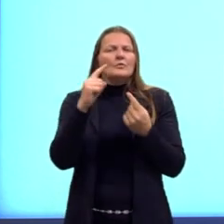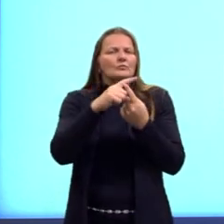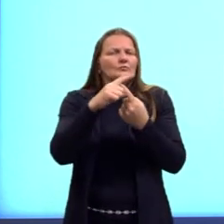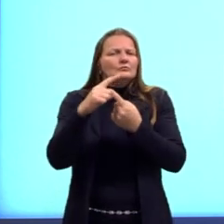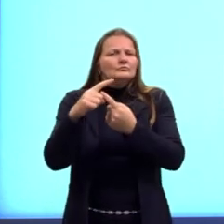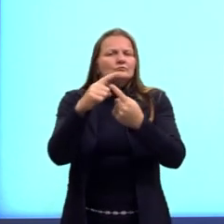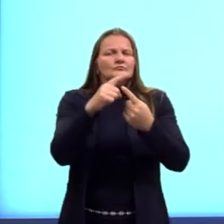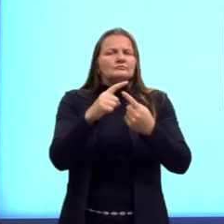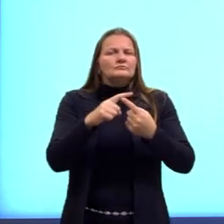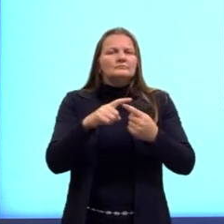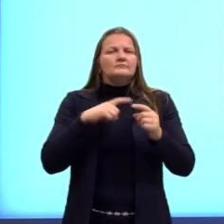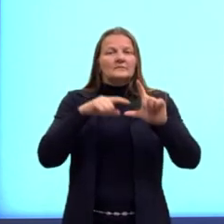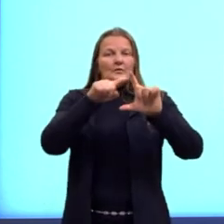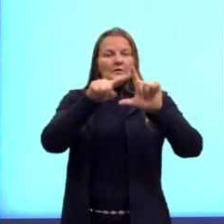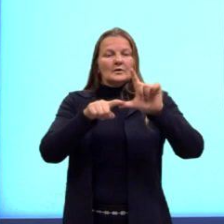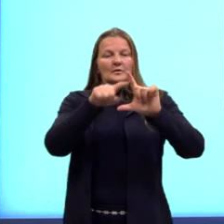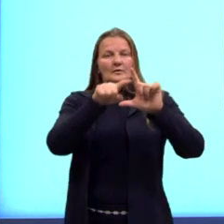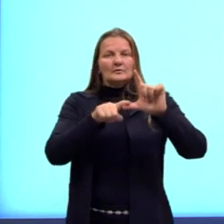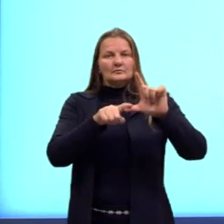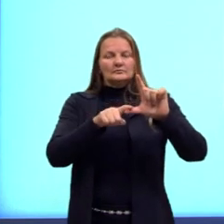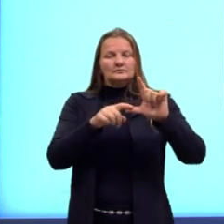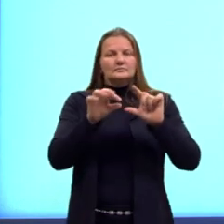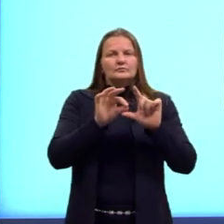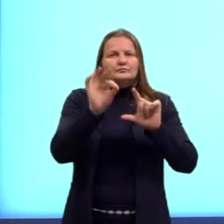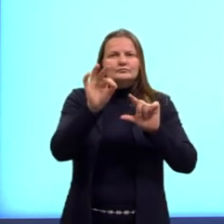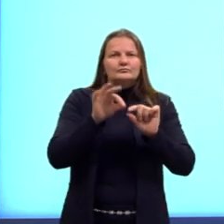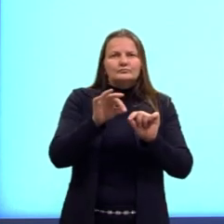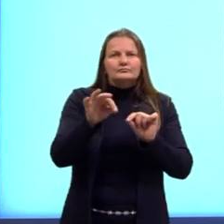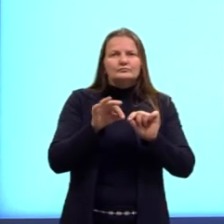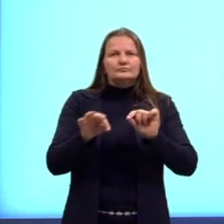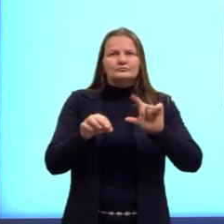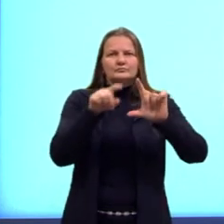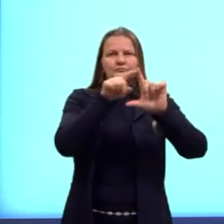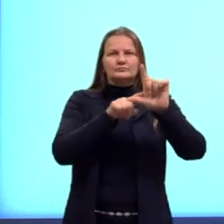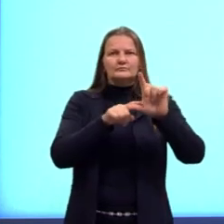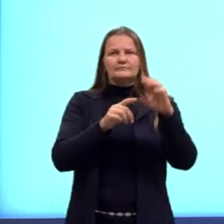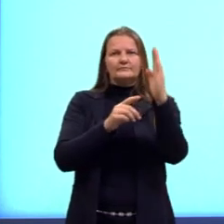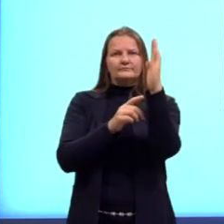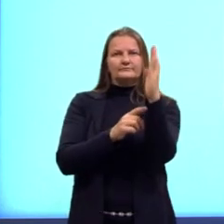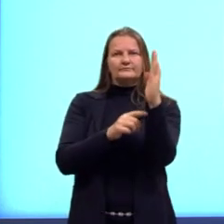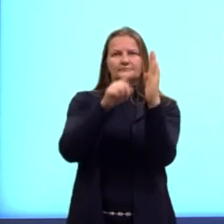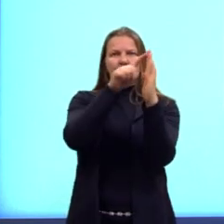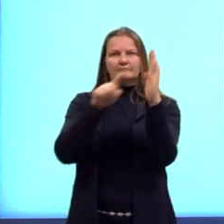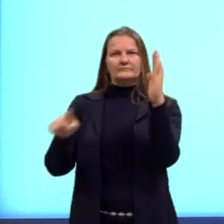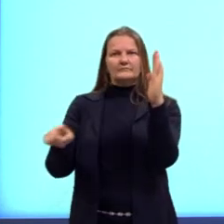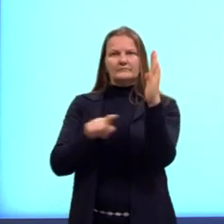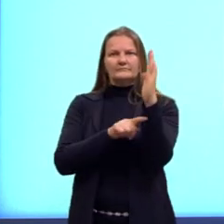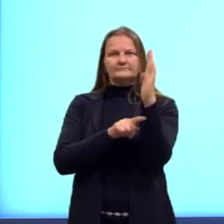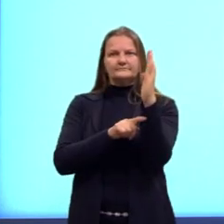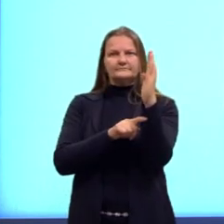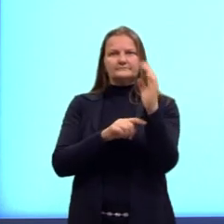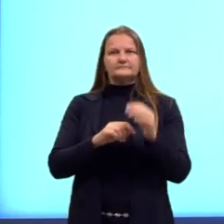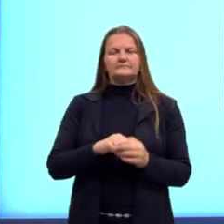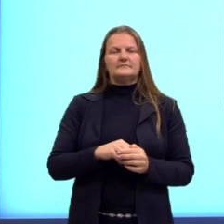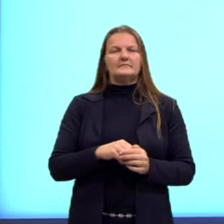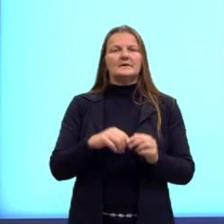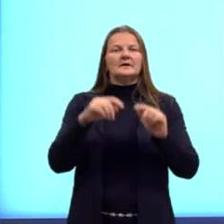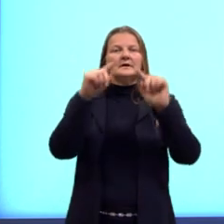acordo com a medida dos ângulos tá então o primeiro que nós temos é o retângulo o triângulo